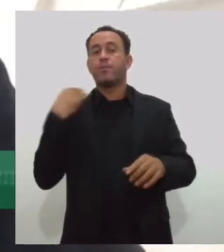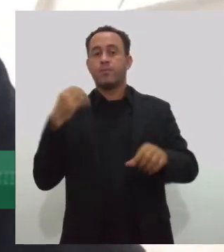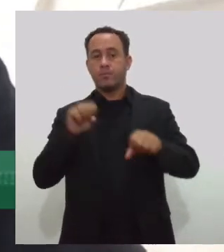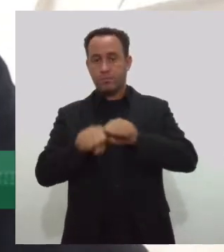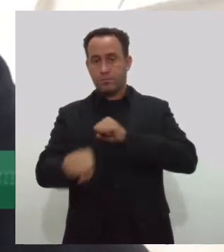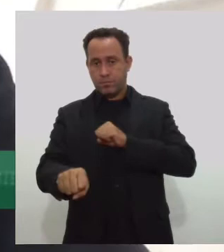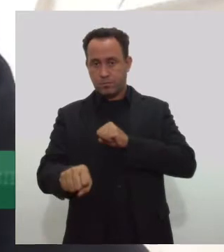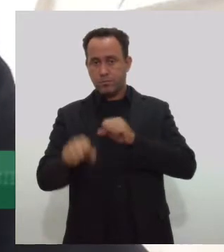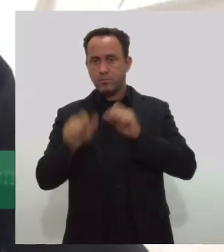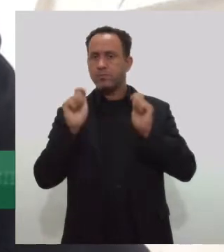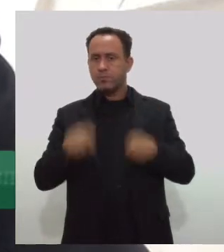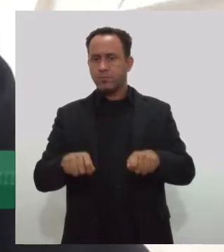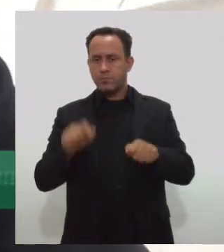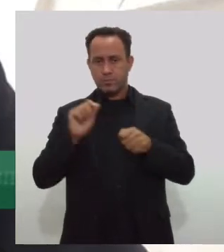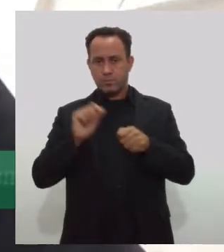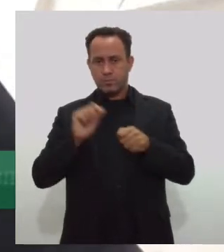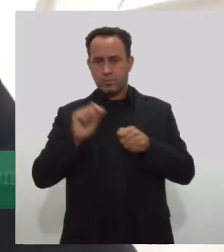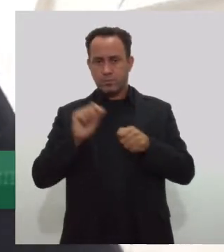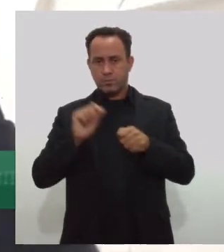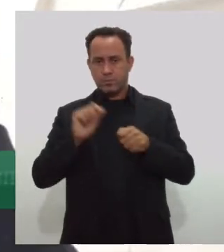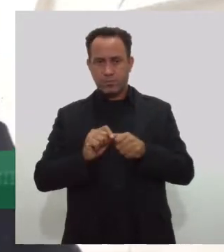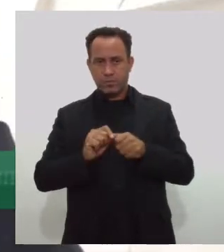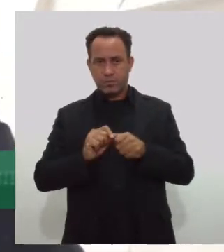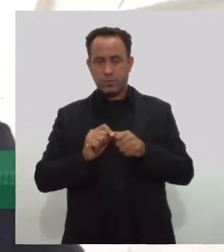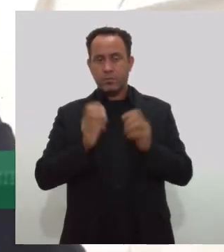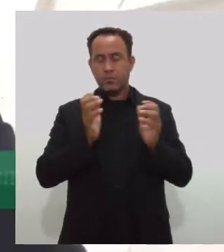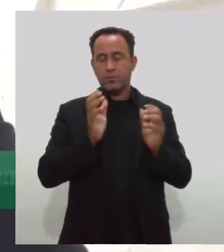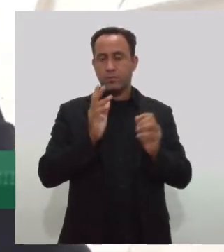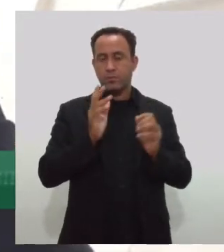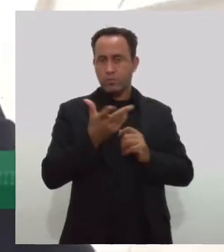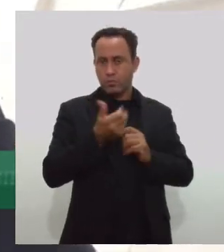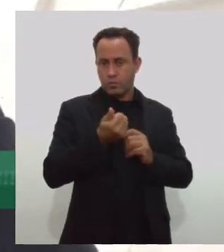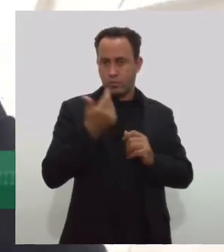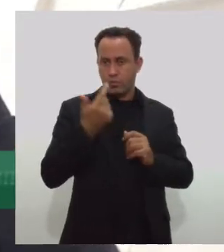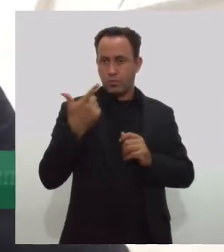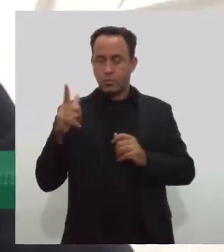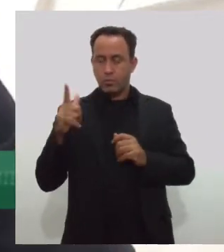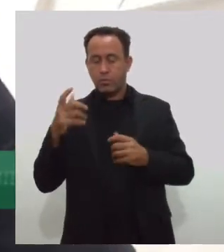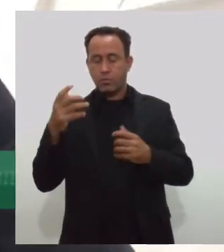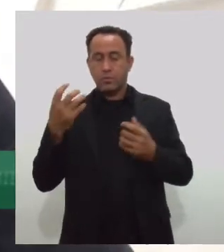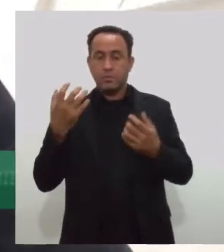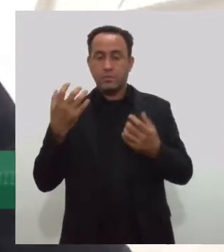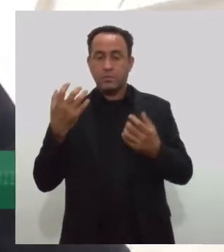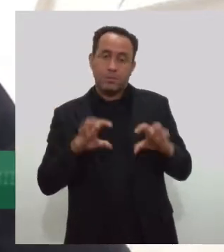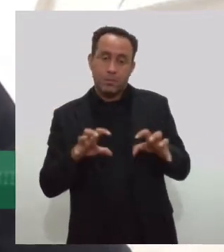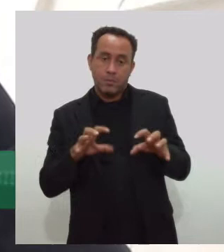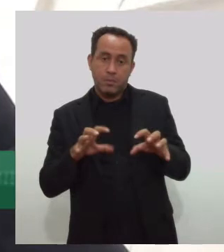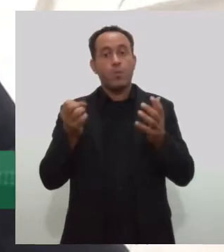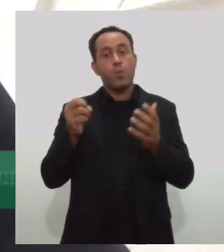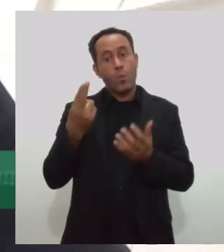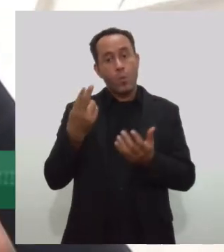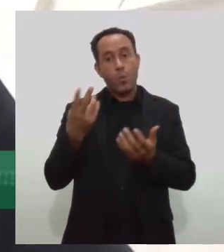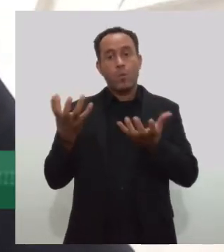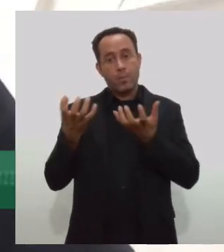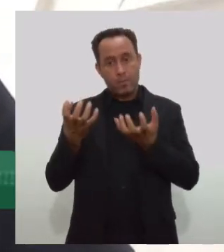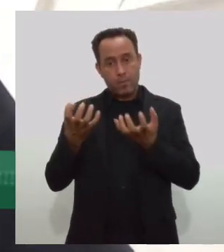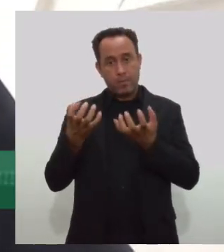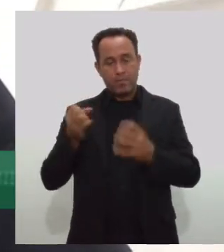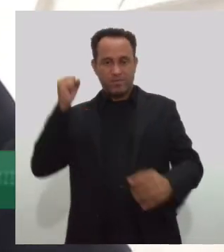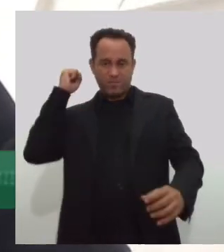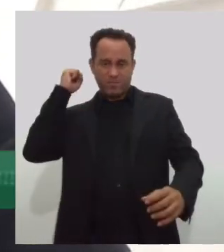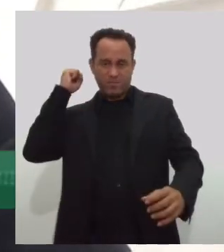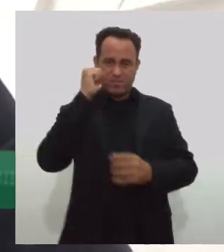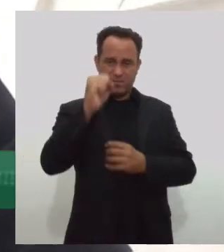ser praticado com dolo ou com culpa. Então, quando alguém desfere um golpe, uma